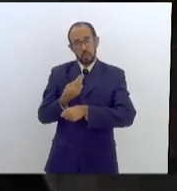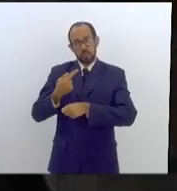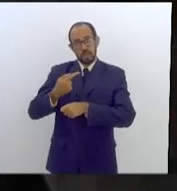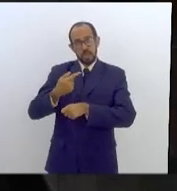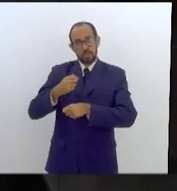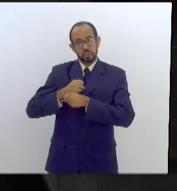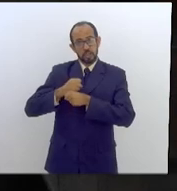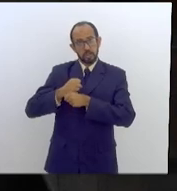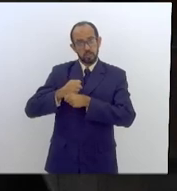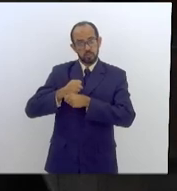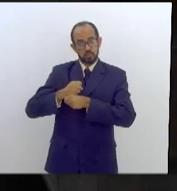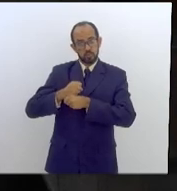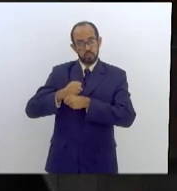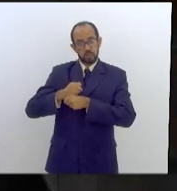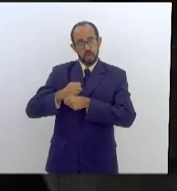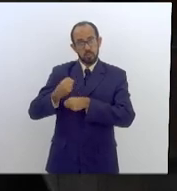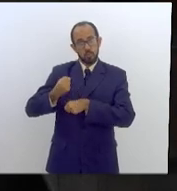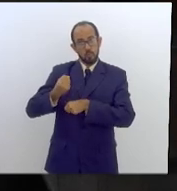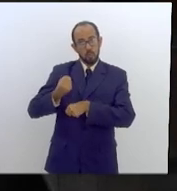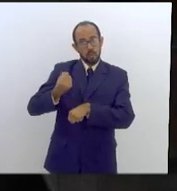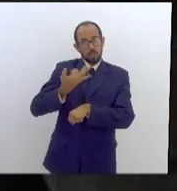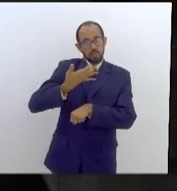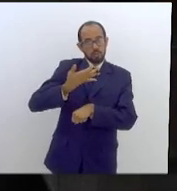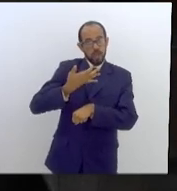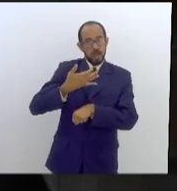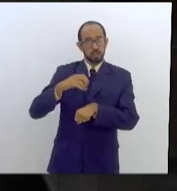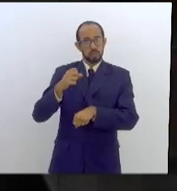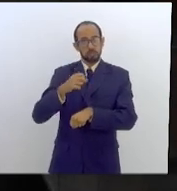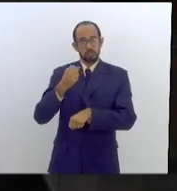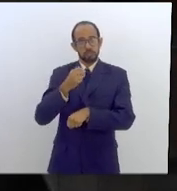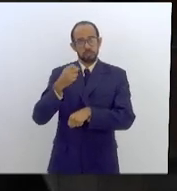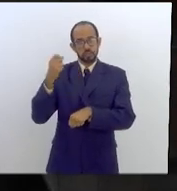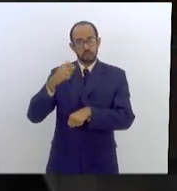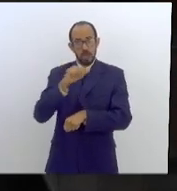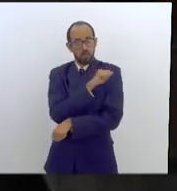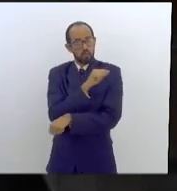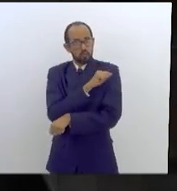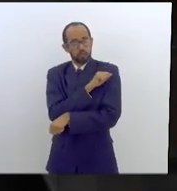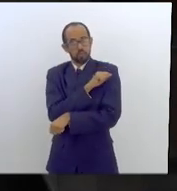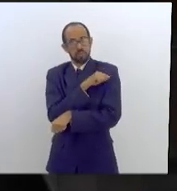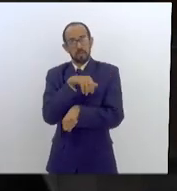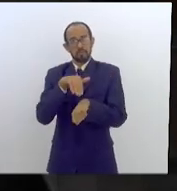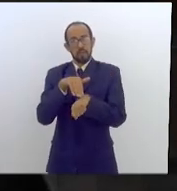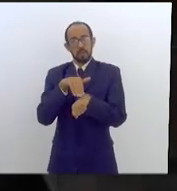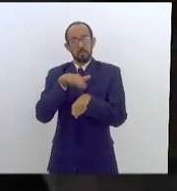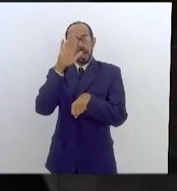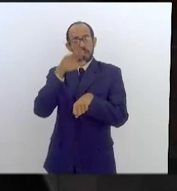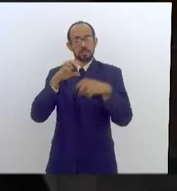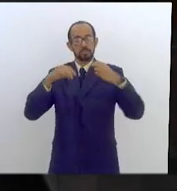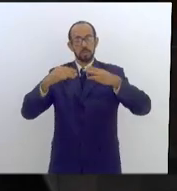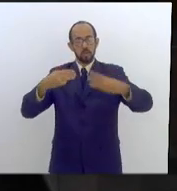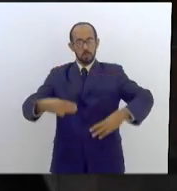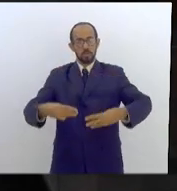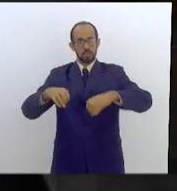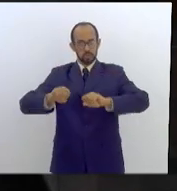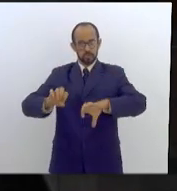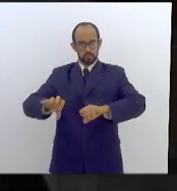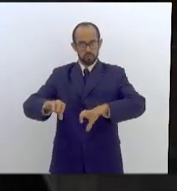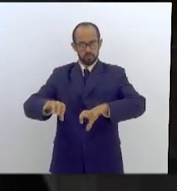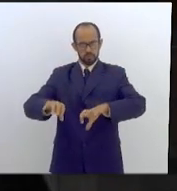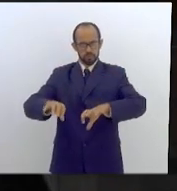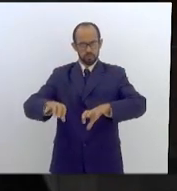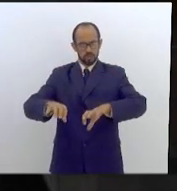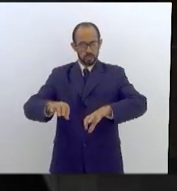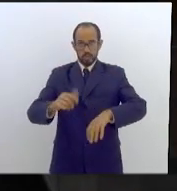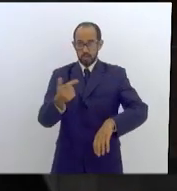de participantes estaria estaria sendo inflado pelo Ministério da Educação e haveria a testa aí do ministro sem nenhum indício sem nenhuma prova